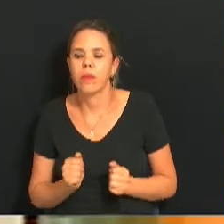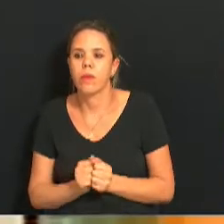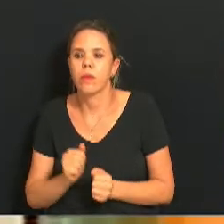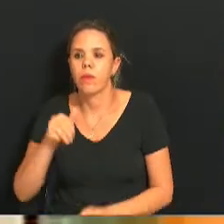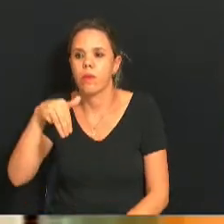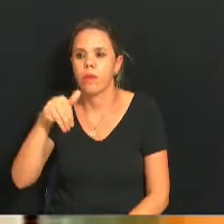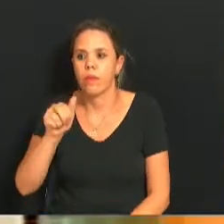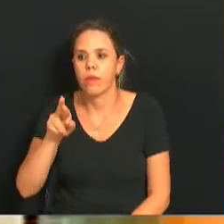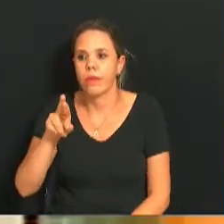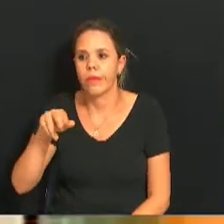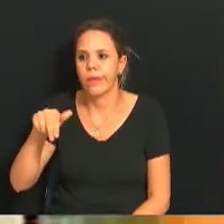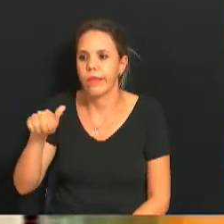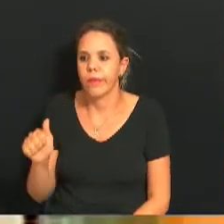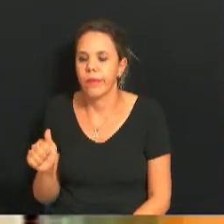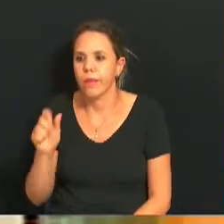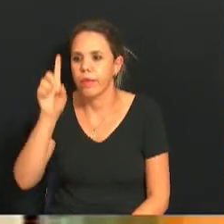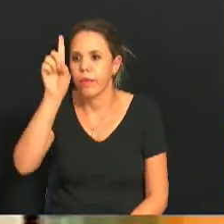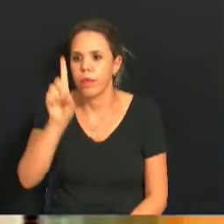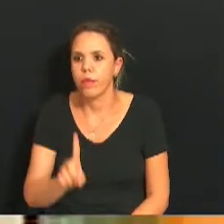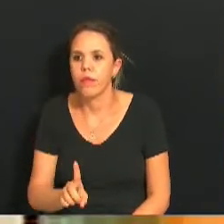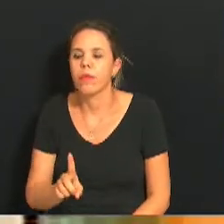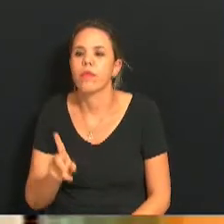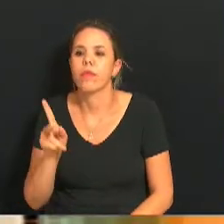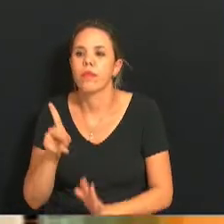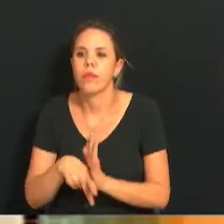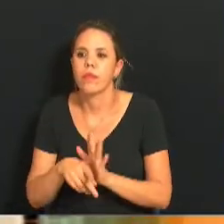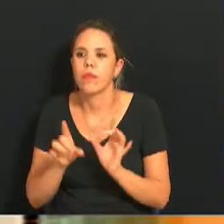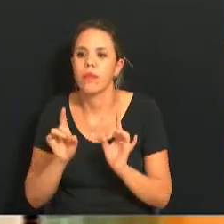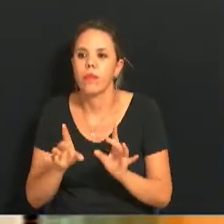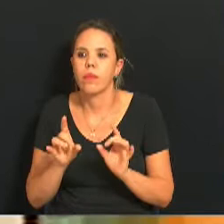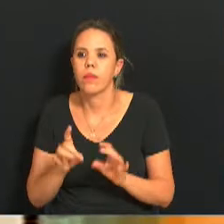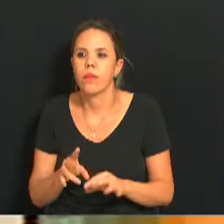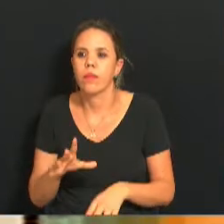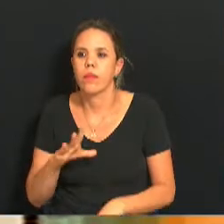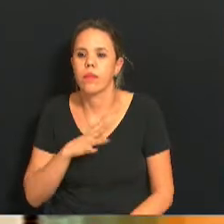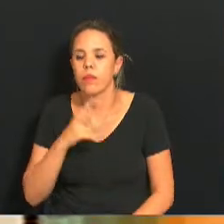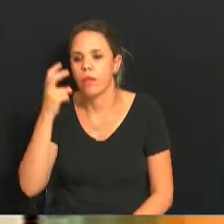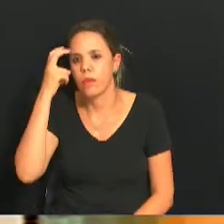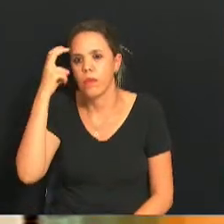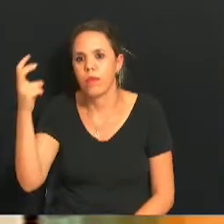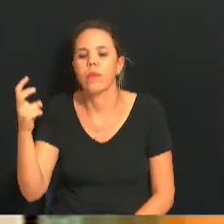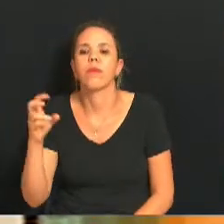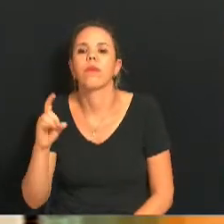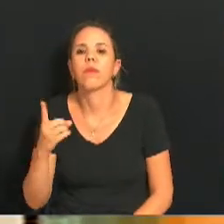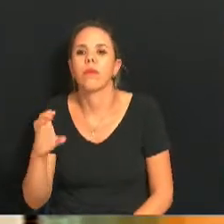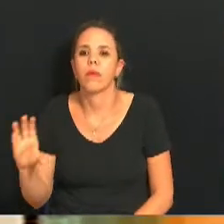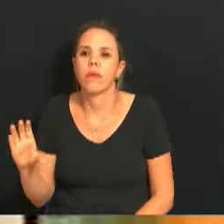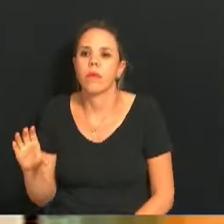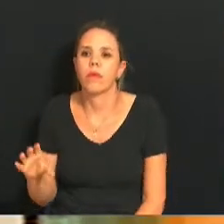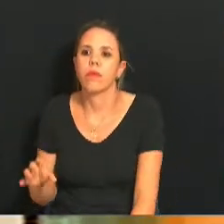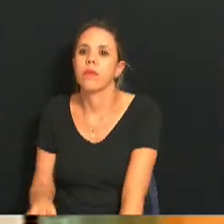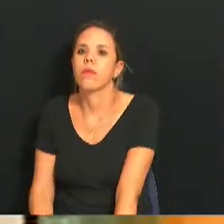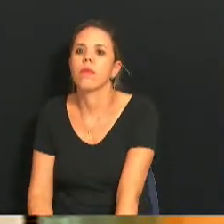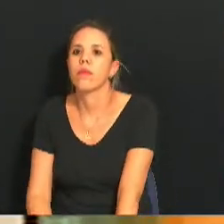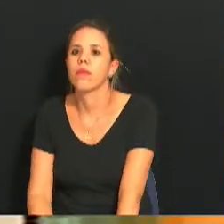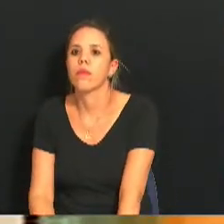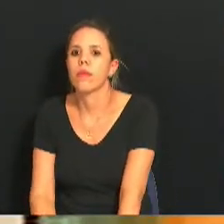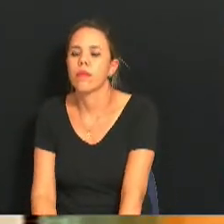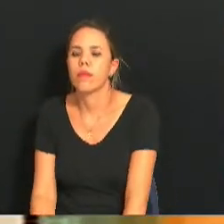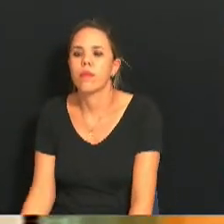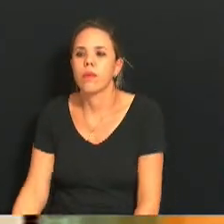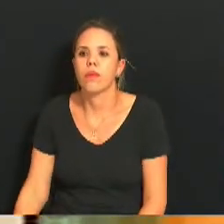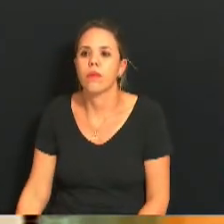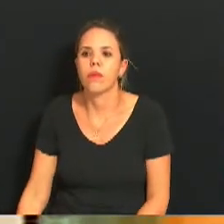Mariana Mariana diretor de projetos especiais cidades Inteligentes da ideia e também a carne